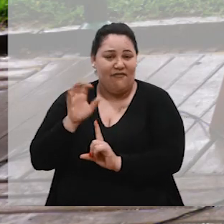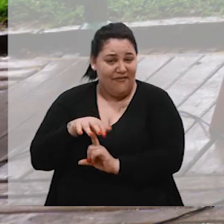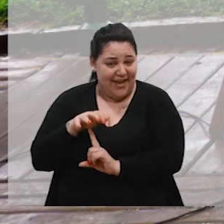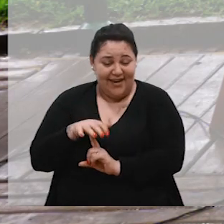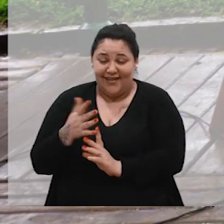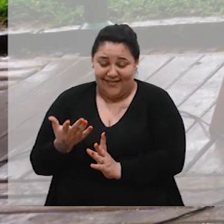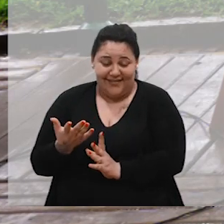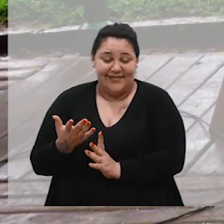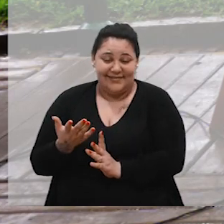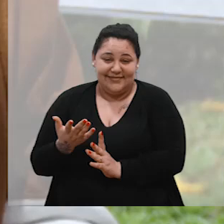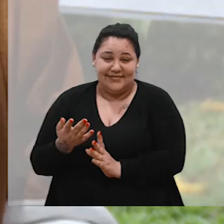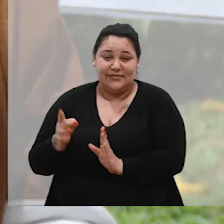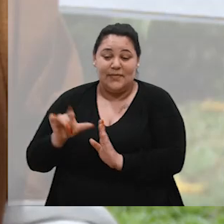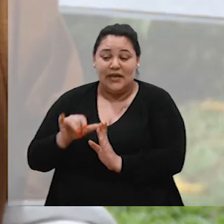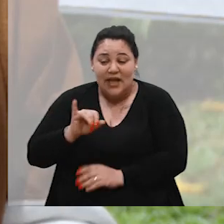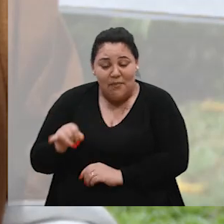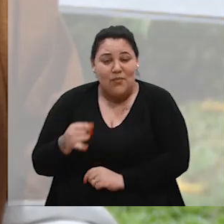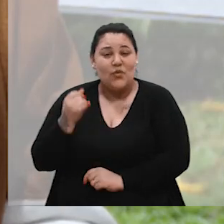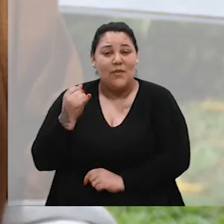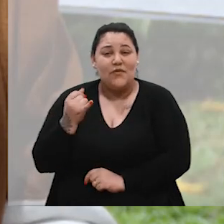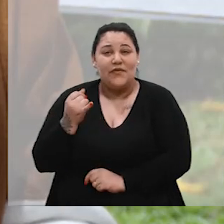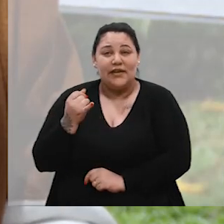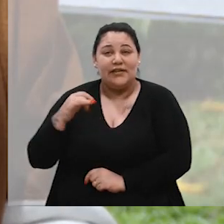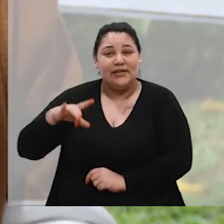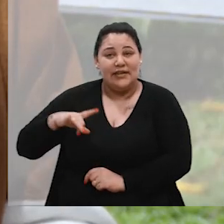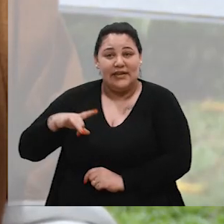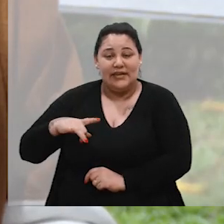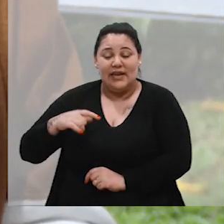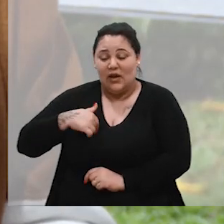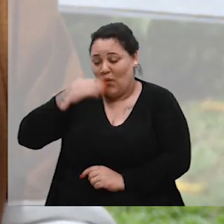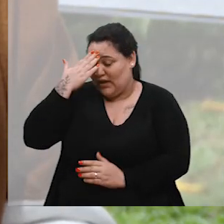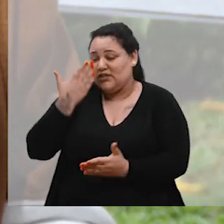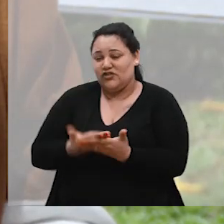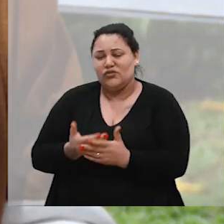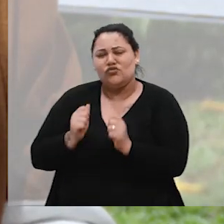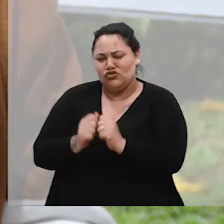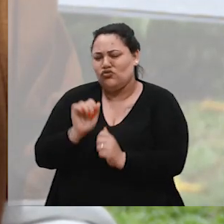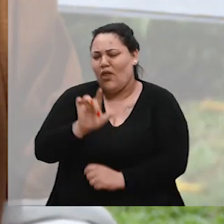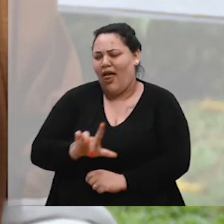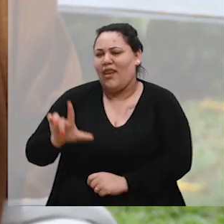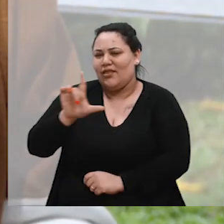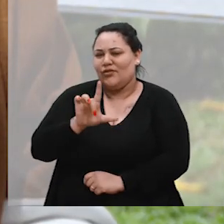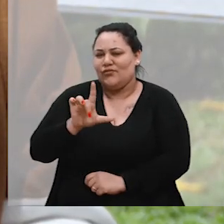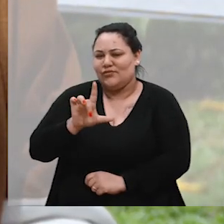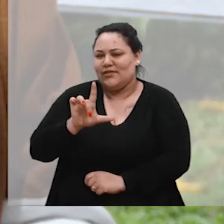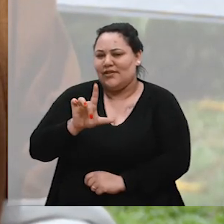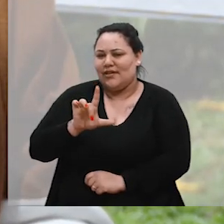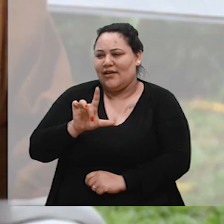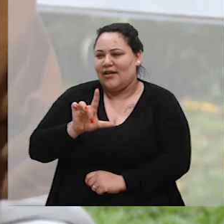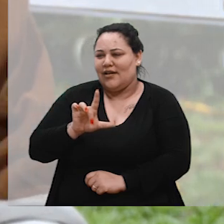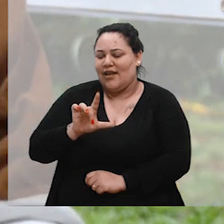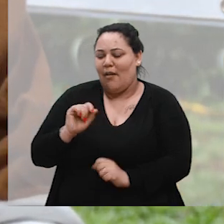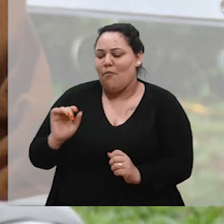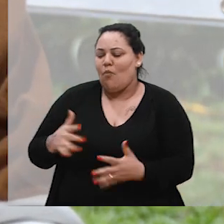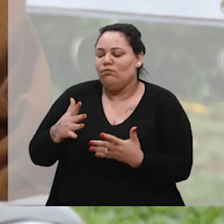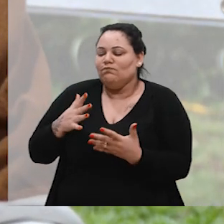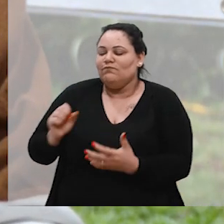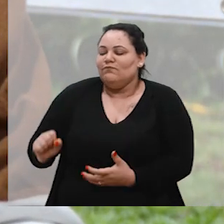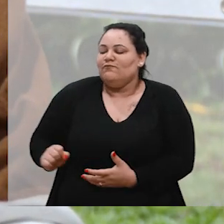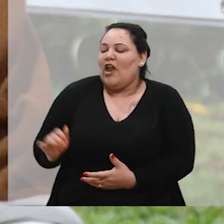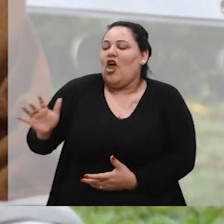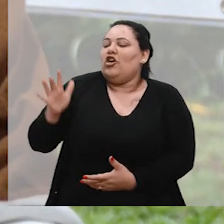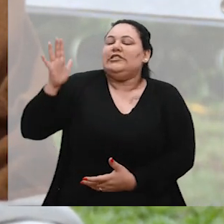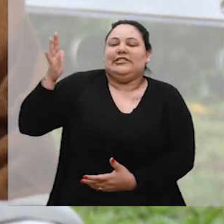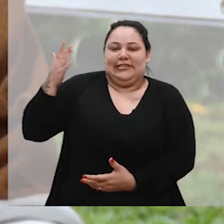Mas aproveitem. Eu acredito que através da literatura nós nos engrandecemos. Eu sempre penso